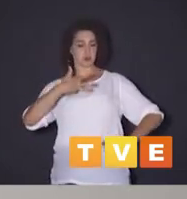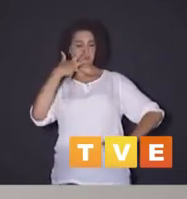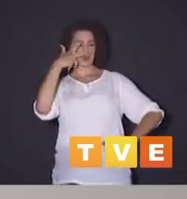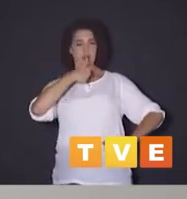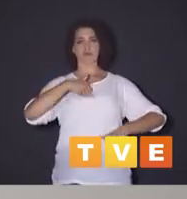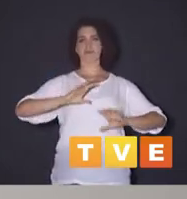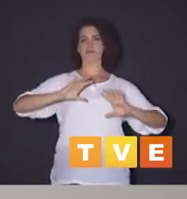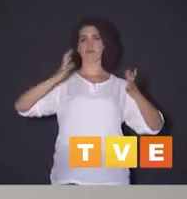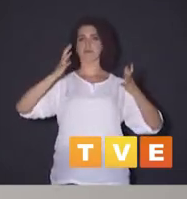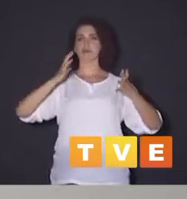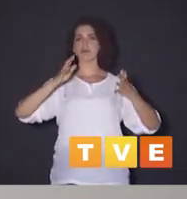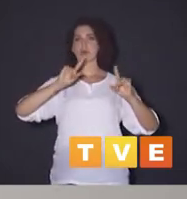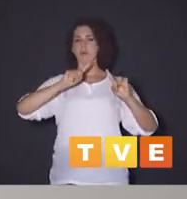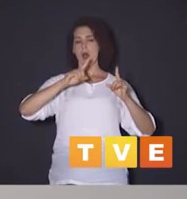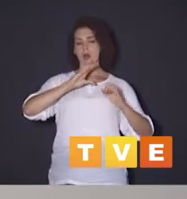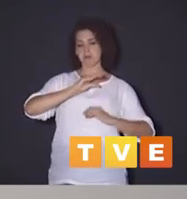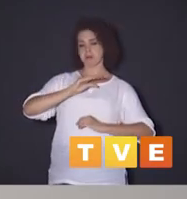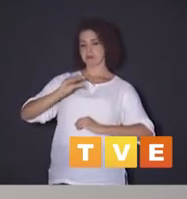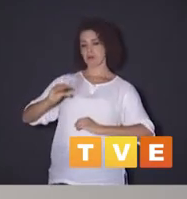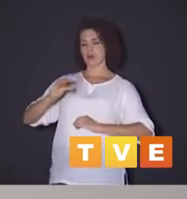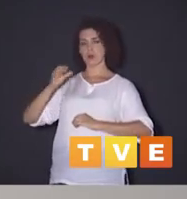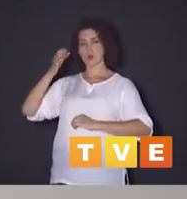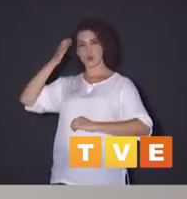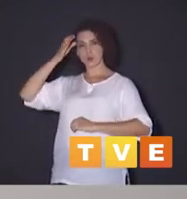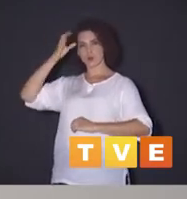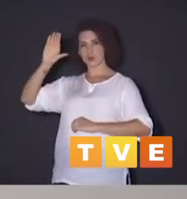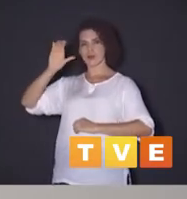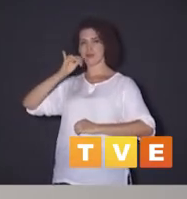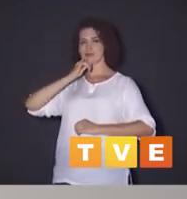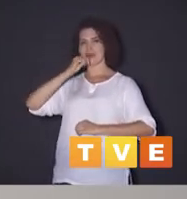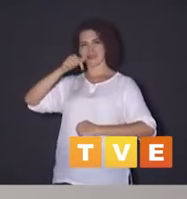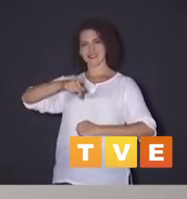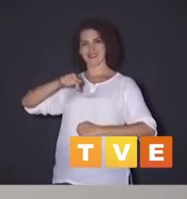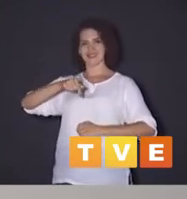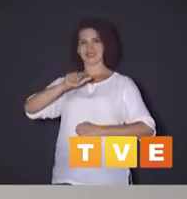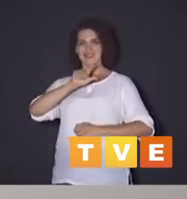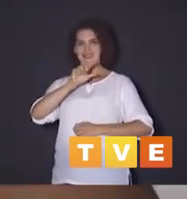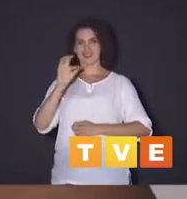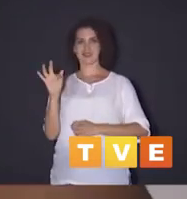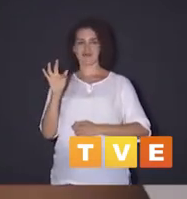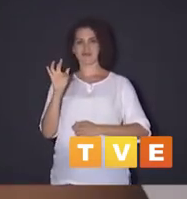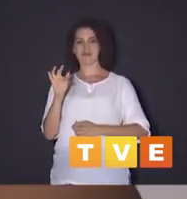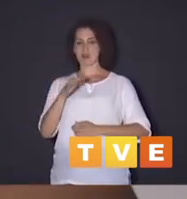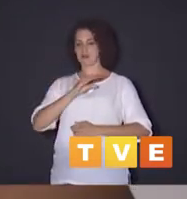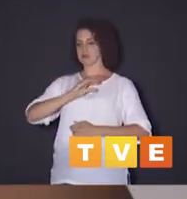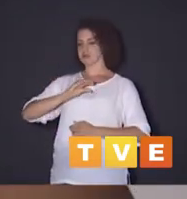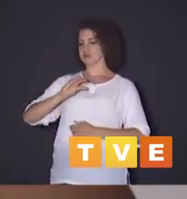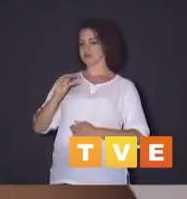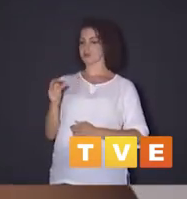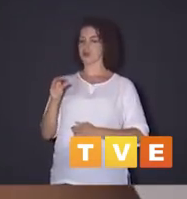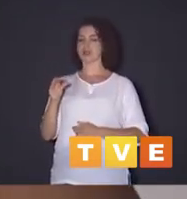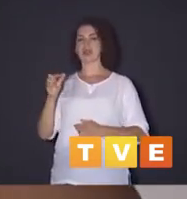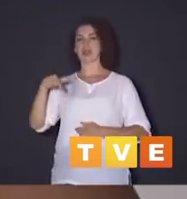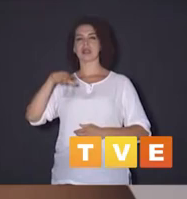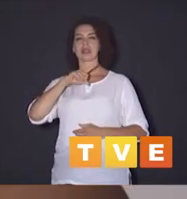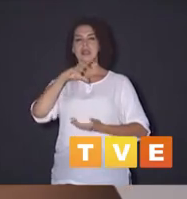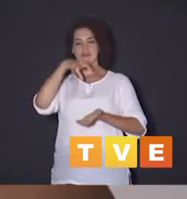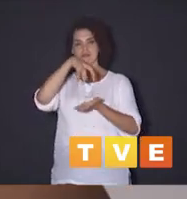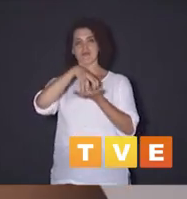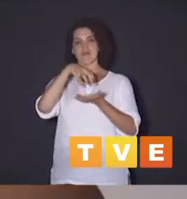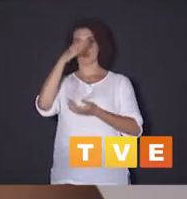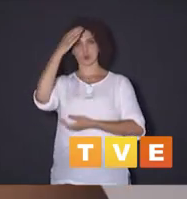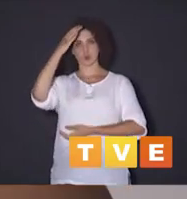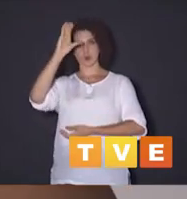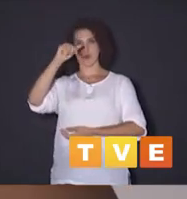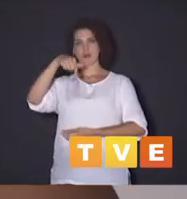investe em cultura aqui e lauro em lauro de freitas quando investe aqui tem um centro cultural é